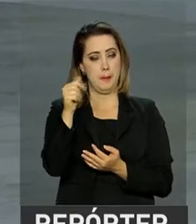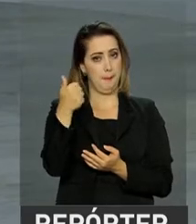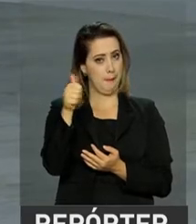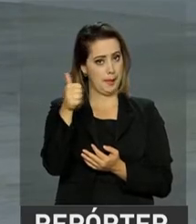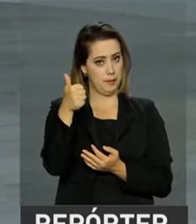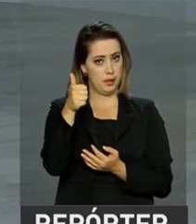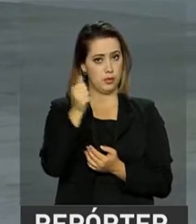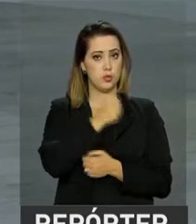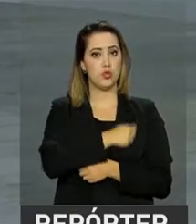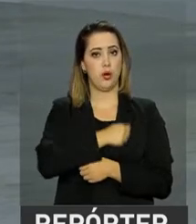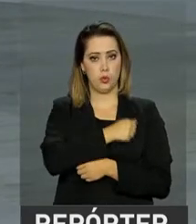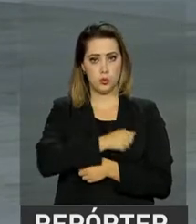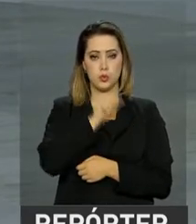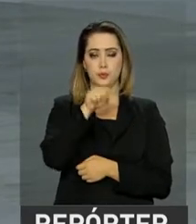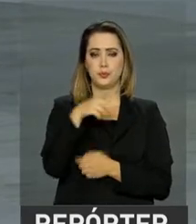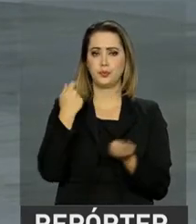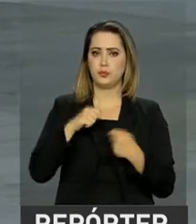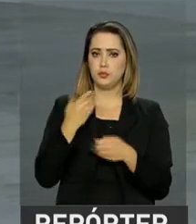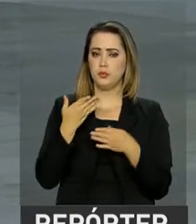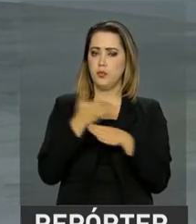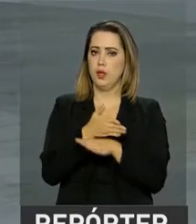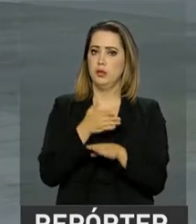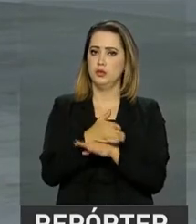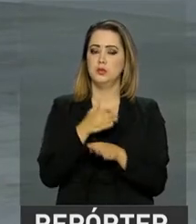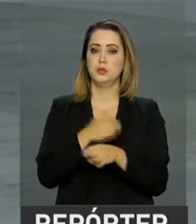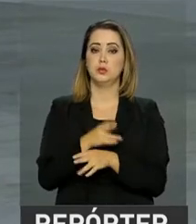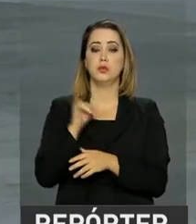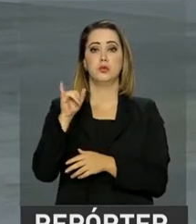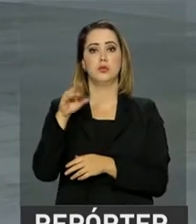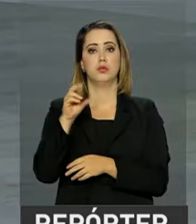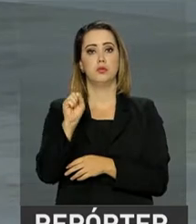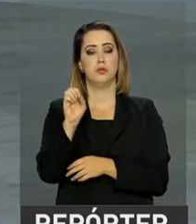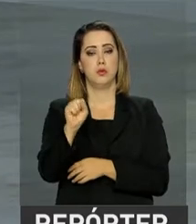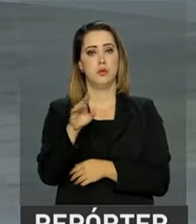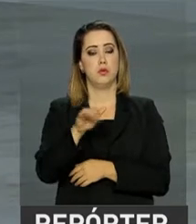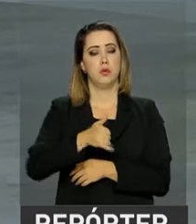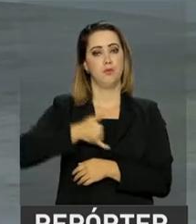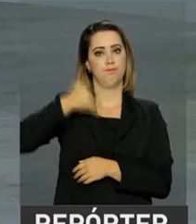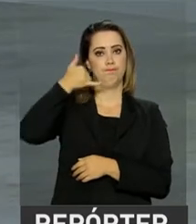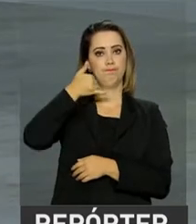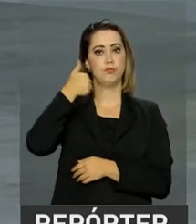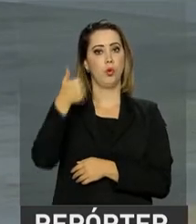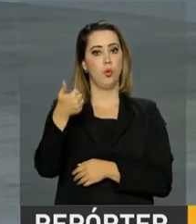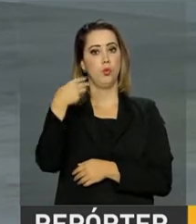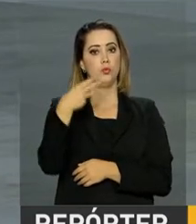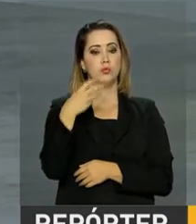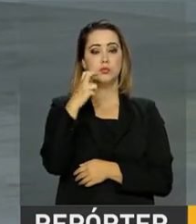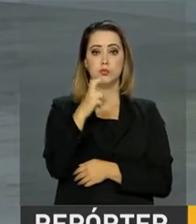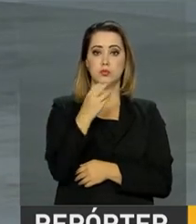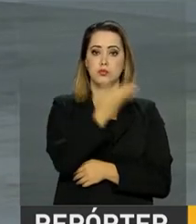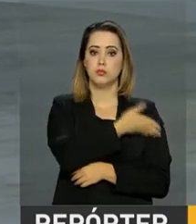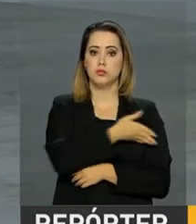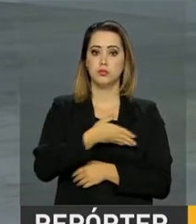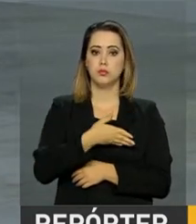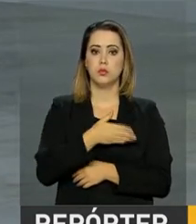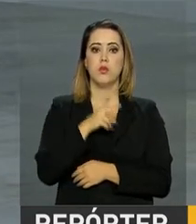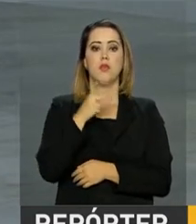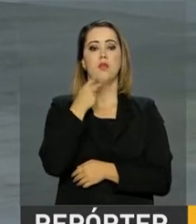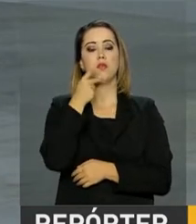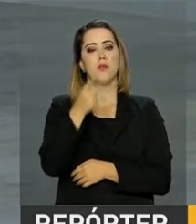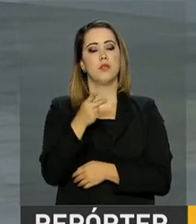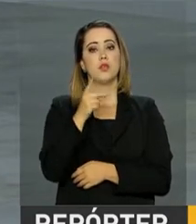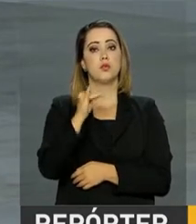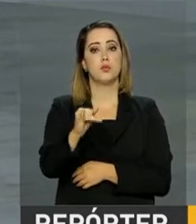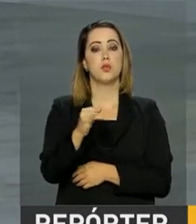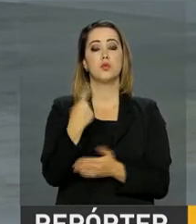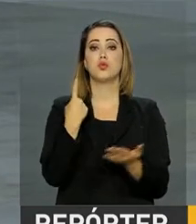os segurados convocados deve procurar o inss por meio do telefone 135 para falar sobre a data da perícia